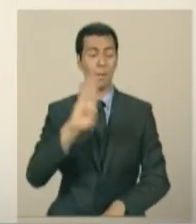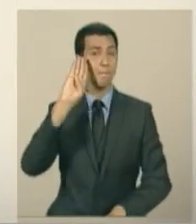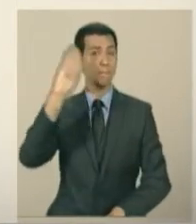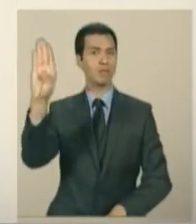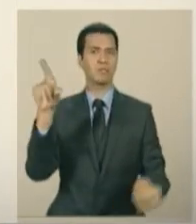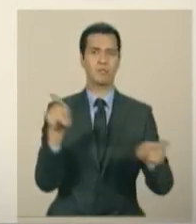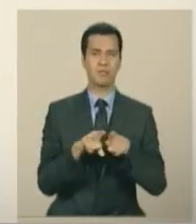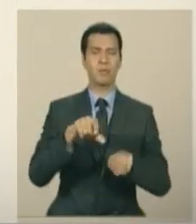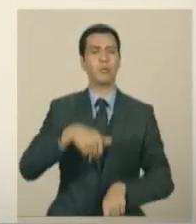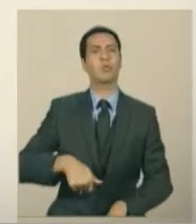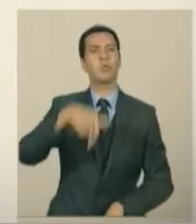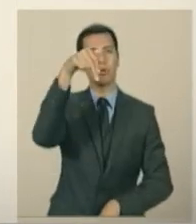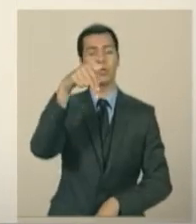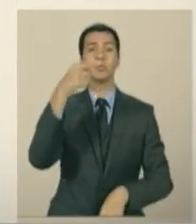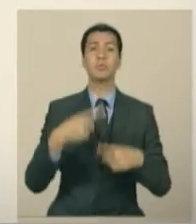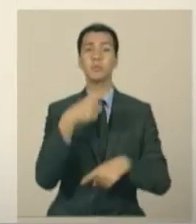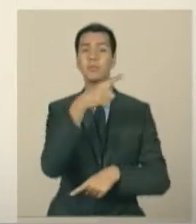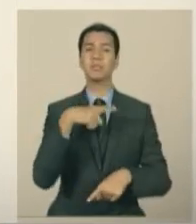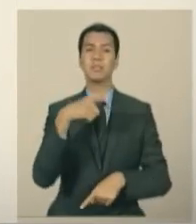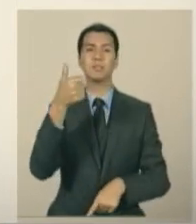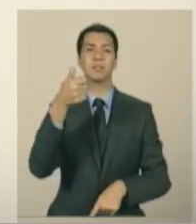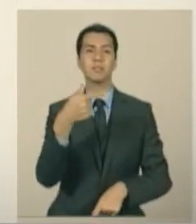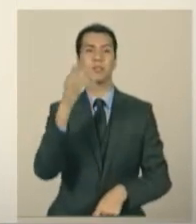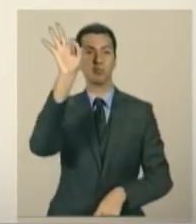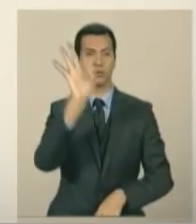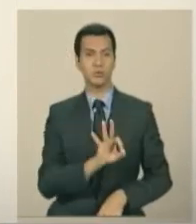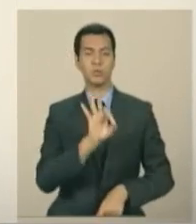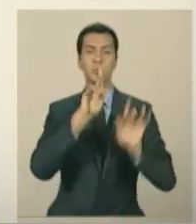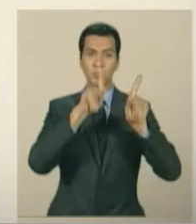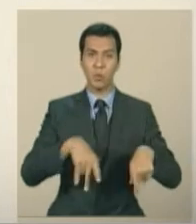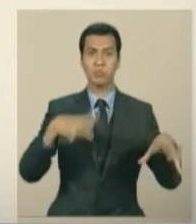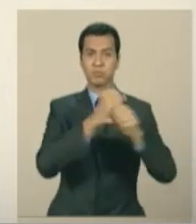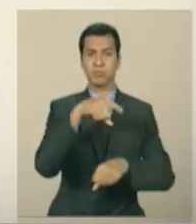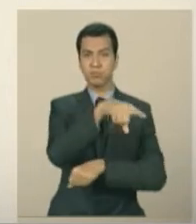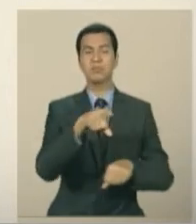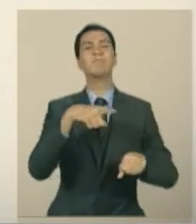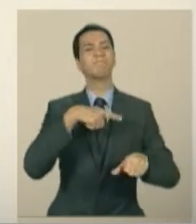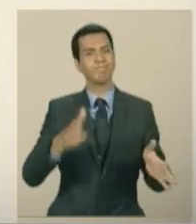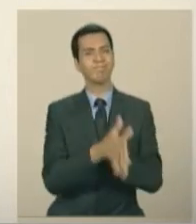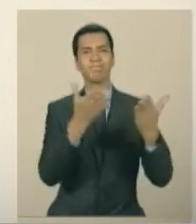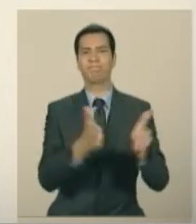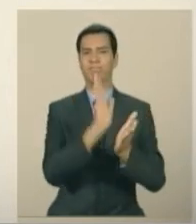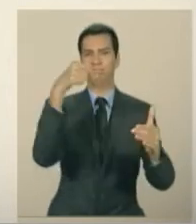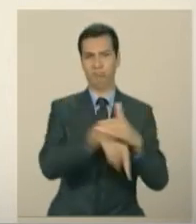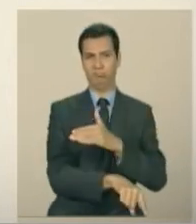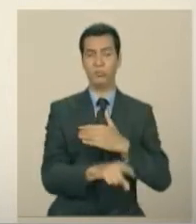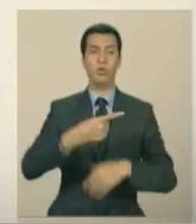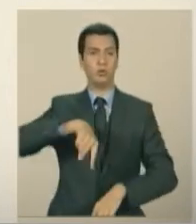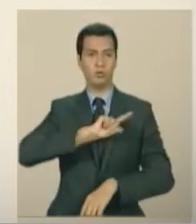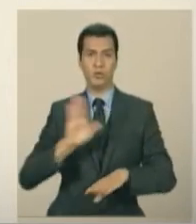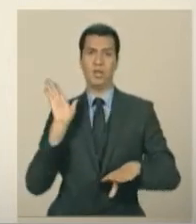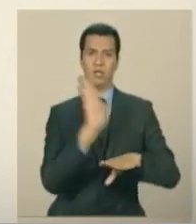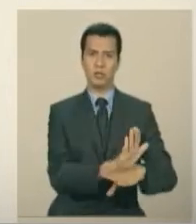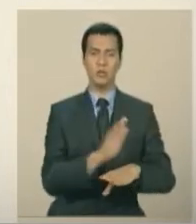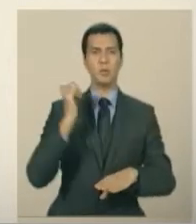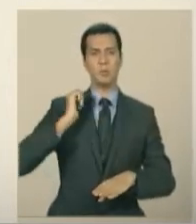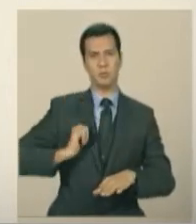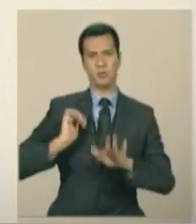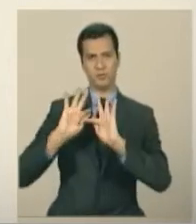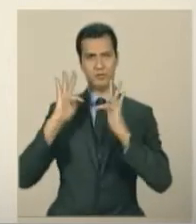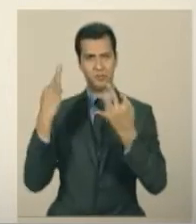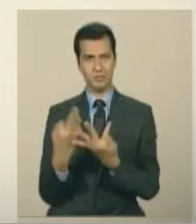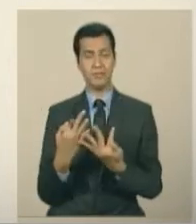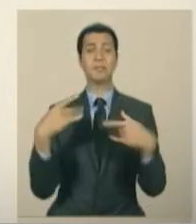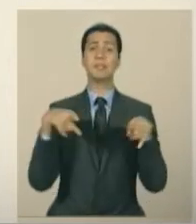pobres representam dezessete por cento da população além do Bolsa Família Luciano agora as